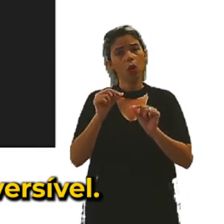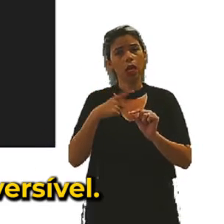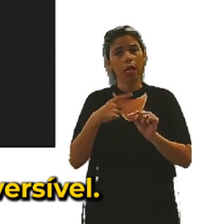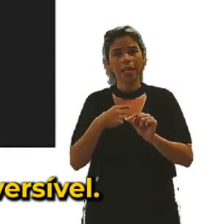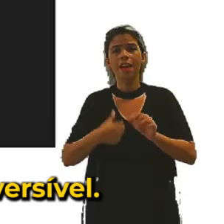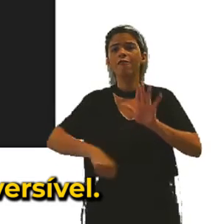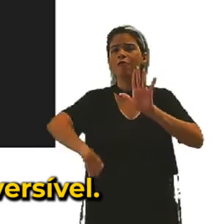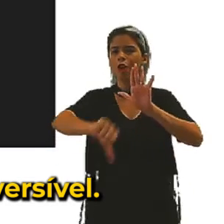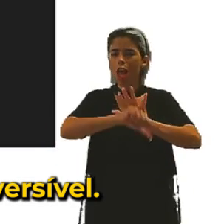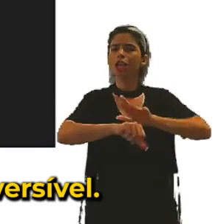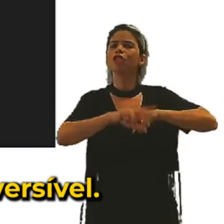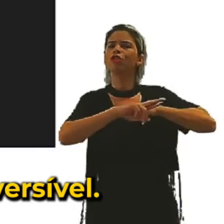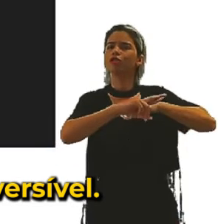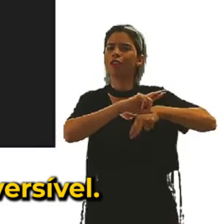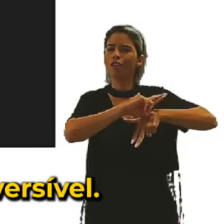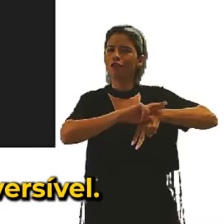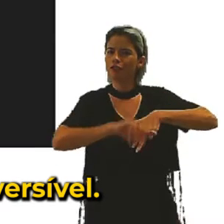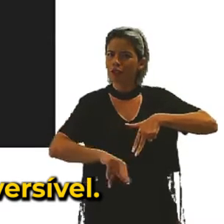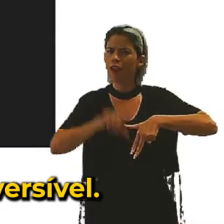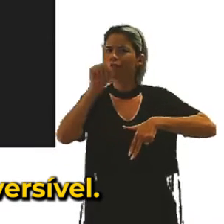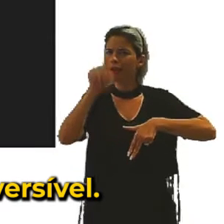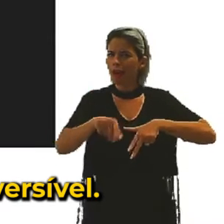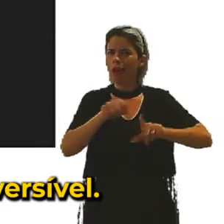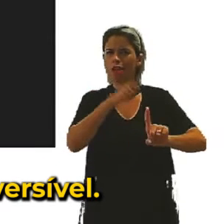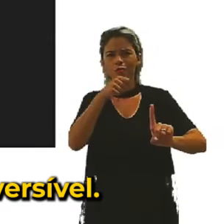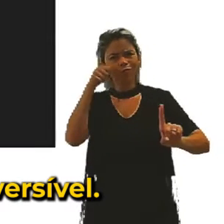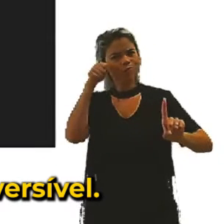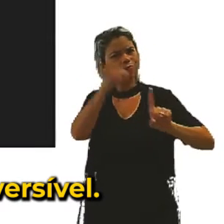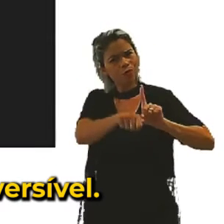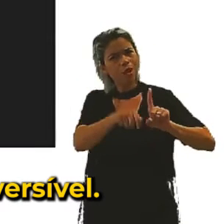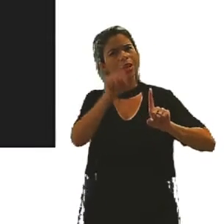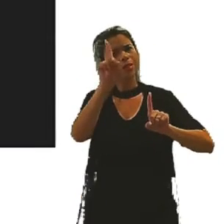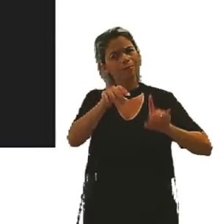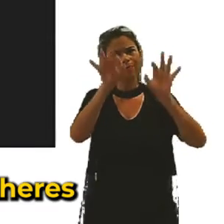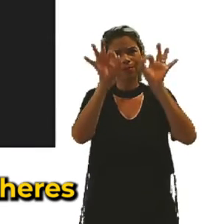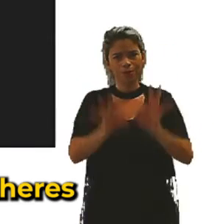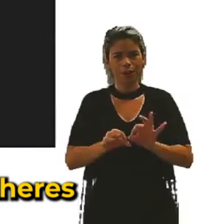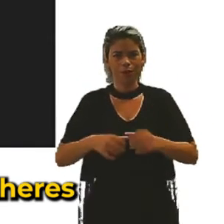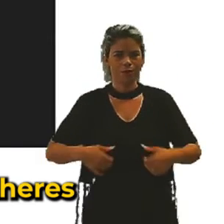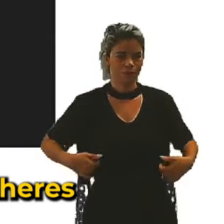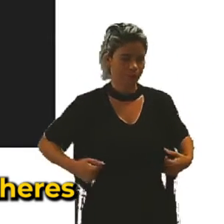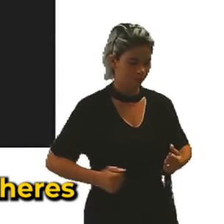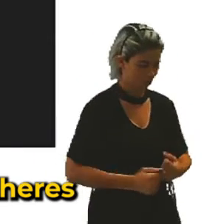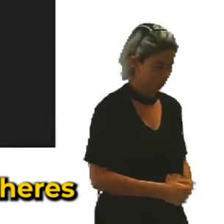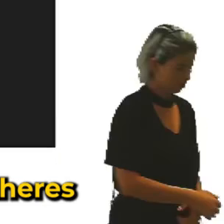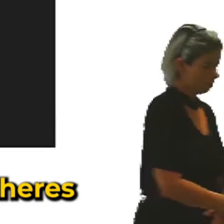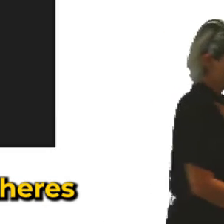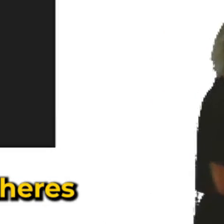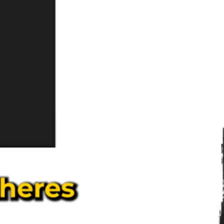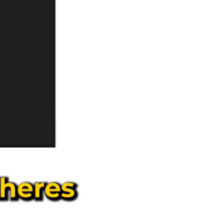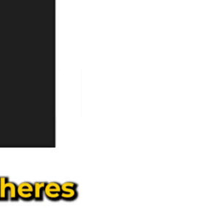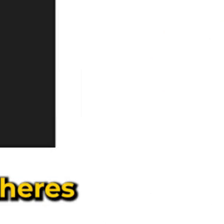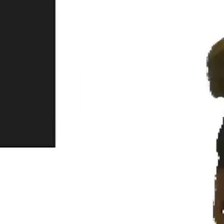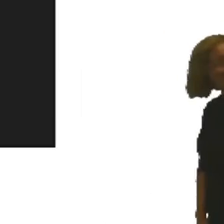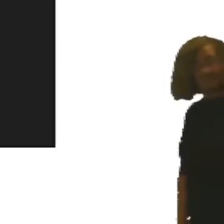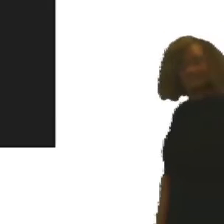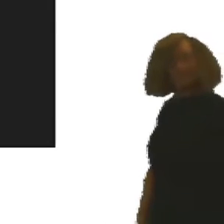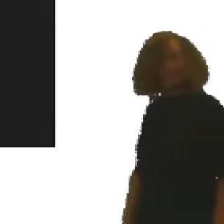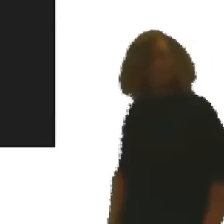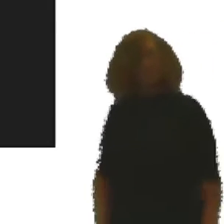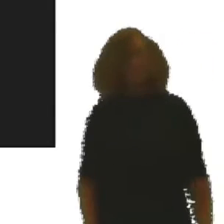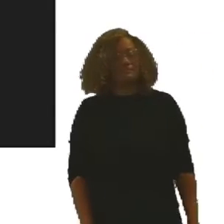gênero. É uma violência de gênero que tem o feminicídio como fenômeno irreversível, né? A mais grave violação e irreversível às mulheres.